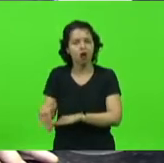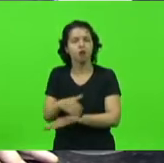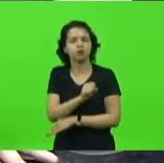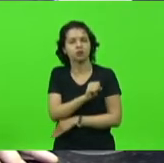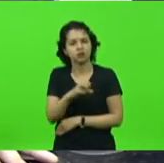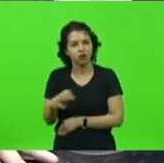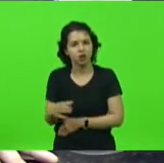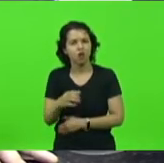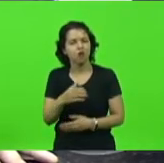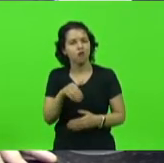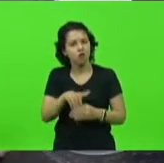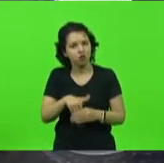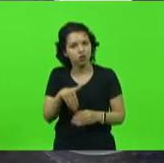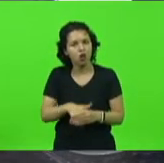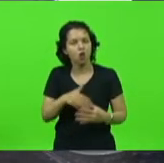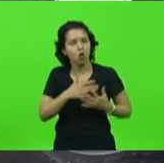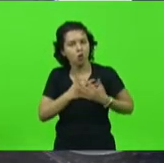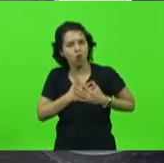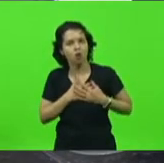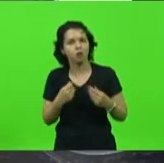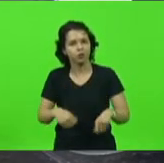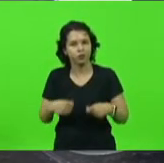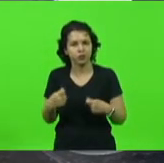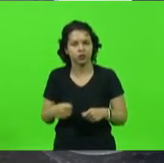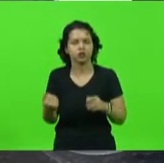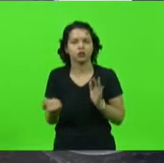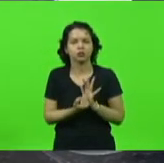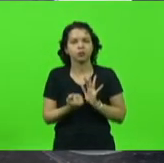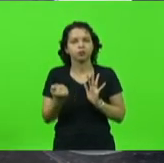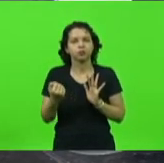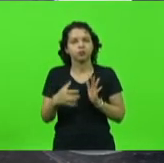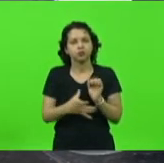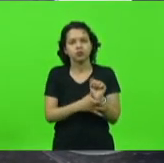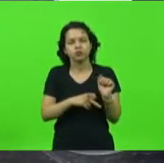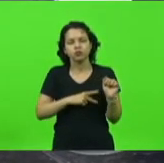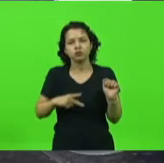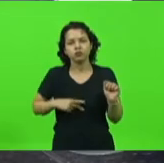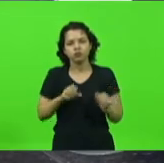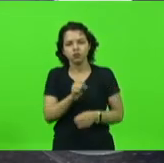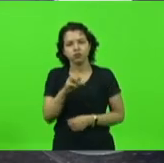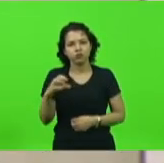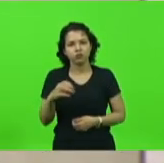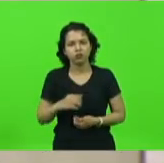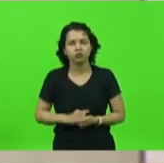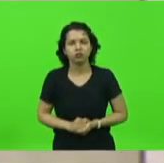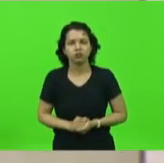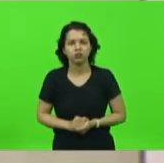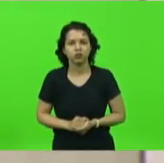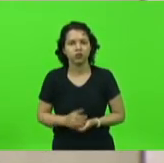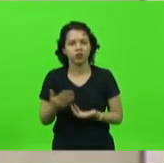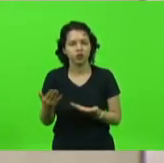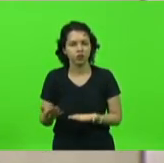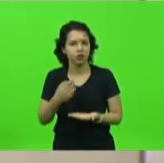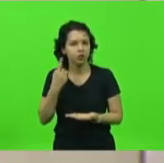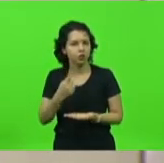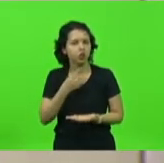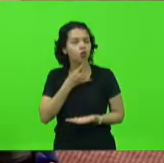e deixar esse legado às forças de segurança pública de Santa Catarina. Muito obrigado, senhor presidente. Com a palavra o deputado Valdir